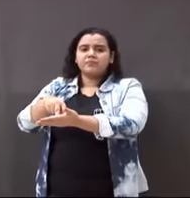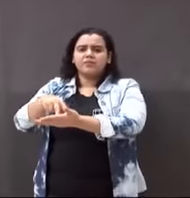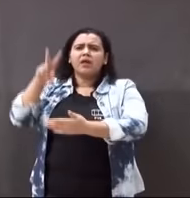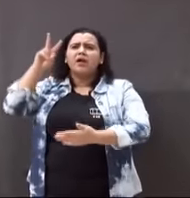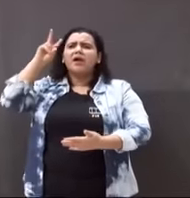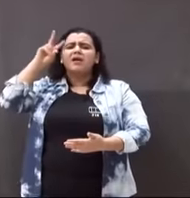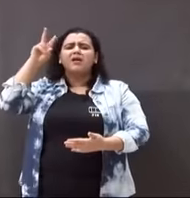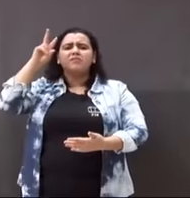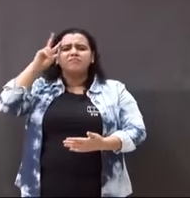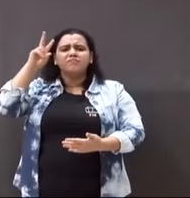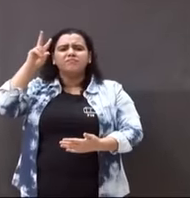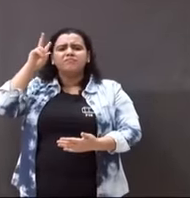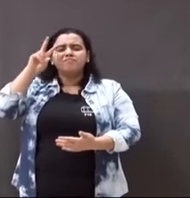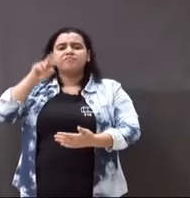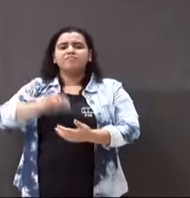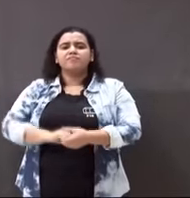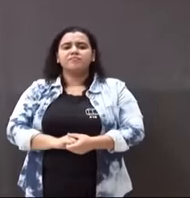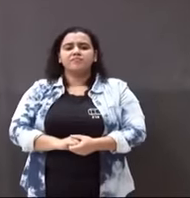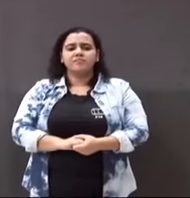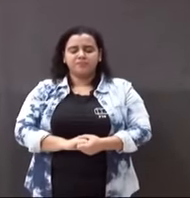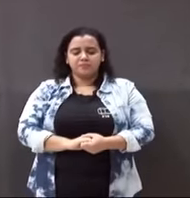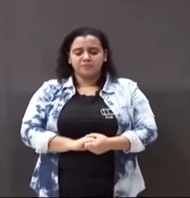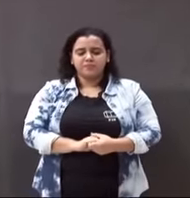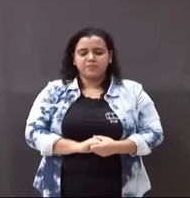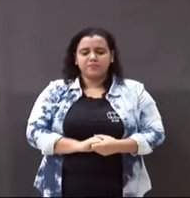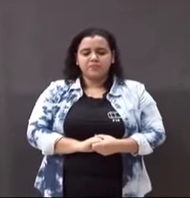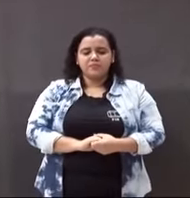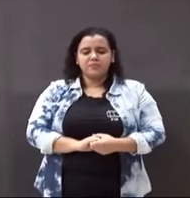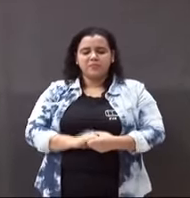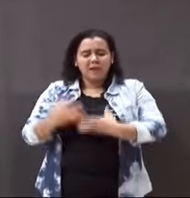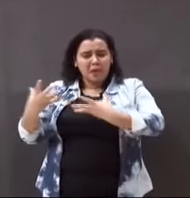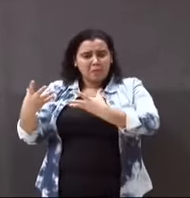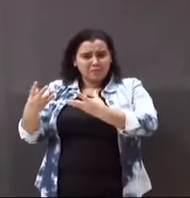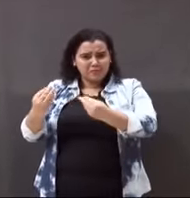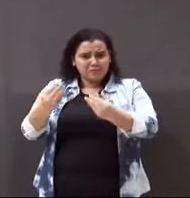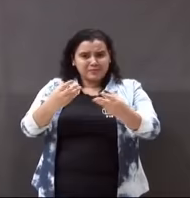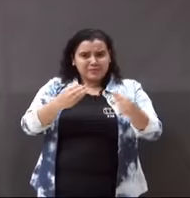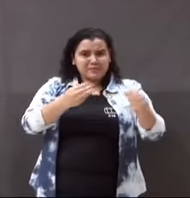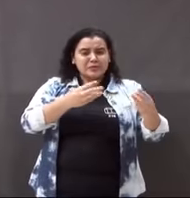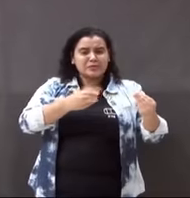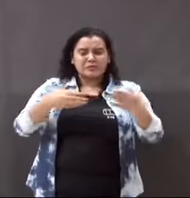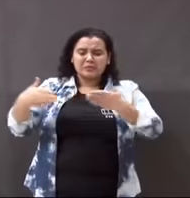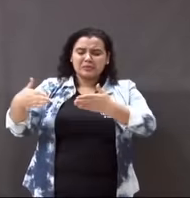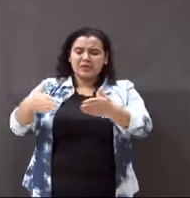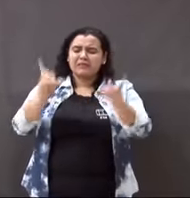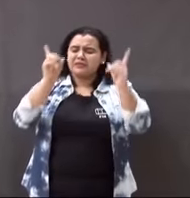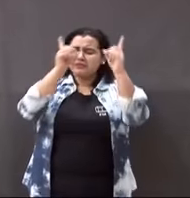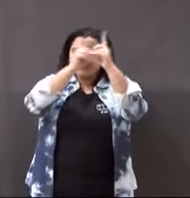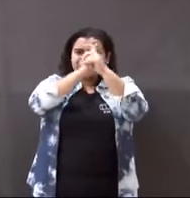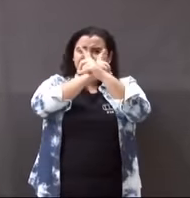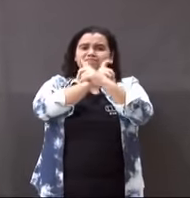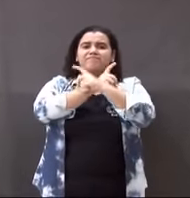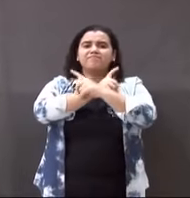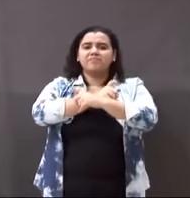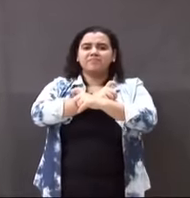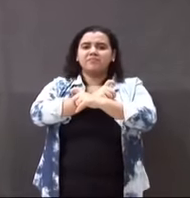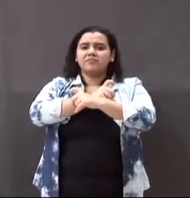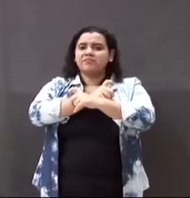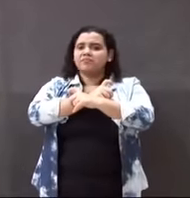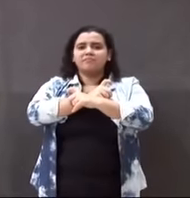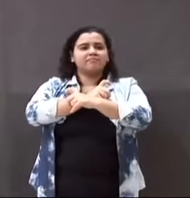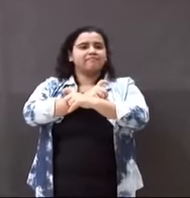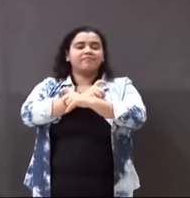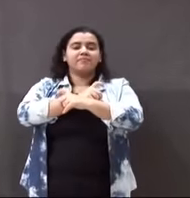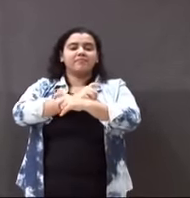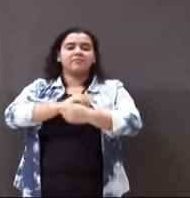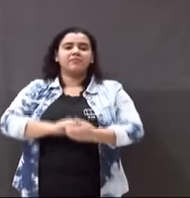de todos os livramentos. Vem. Que você já passou. Vem! Nem era pra você tá aqui. Ah,